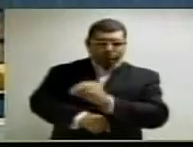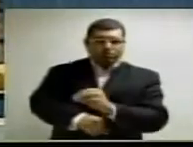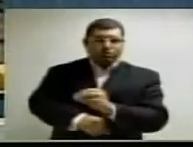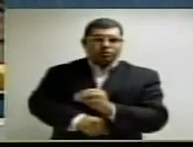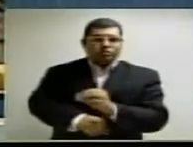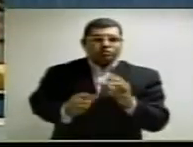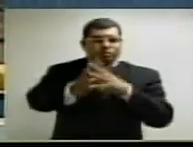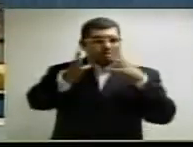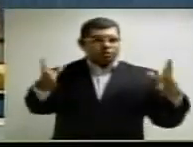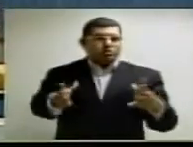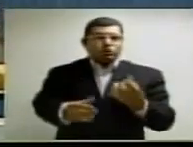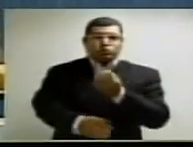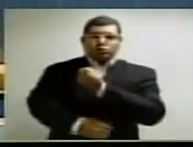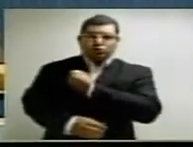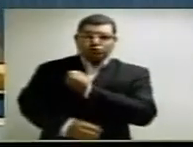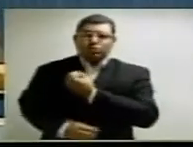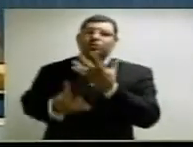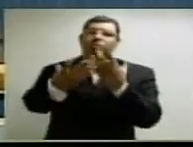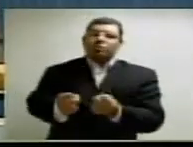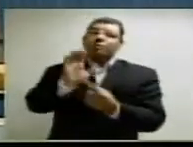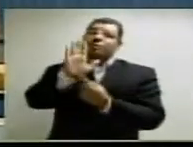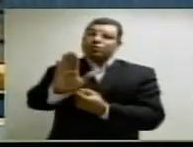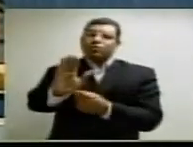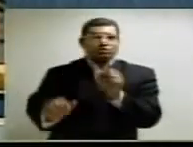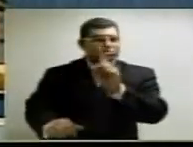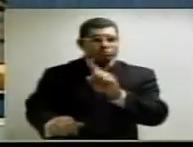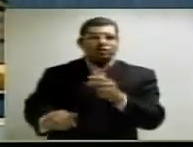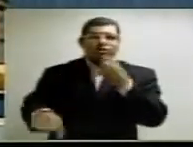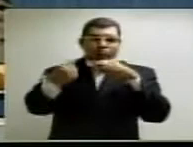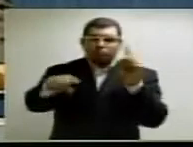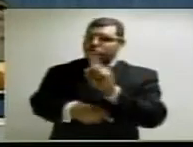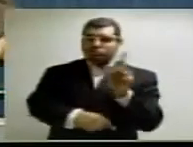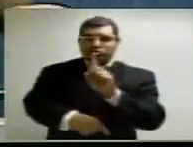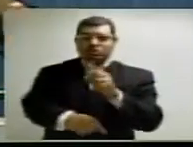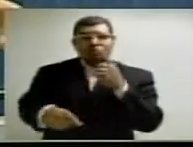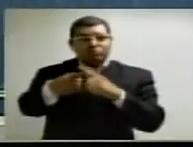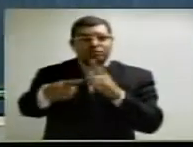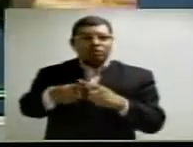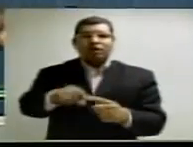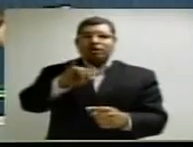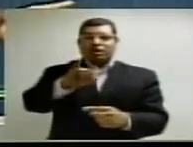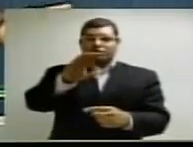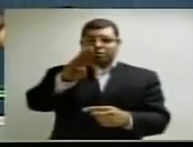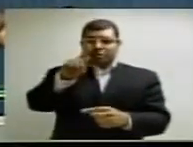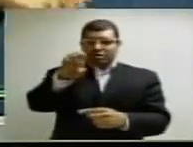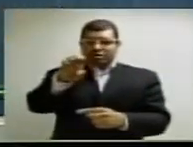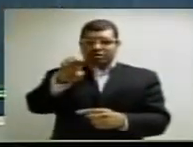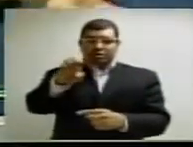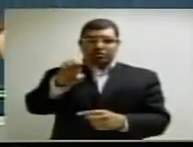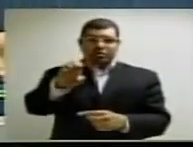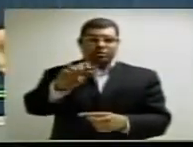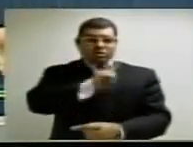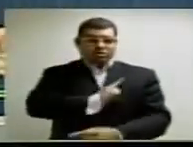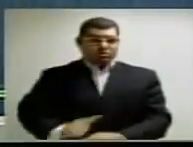é absoluta. Os números confirmam isso. Não é um discurso de um deputado de oposição, até porque o IBGE não é um órgão da oposição, é um